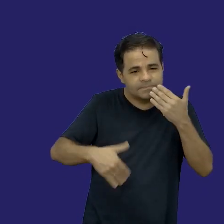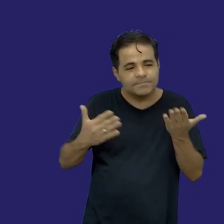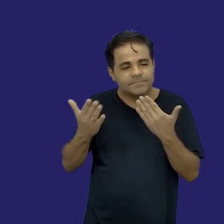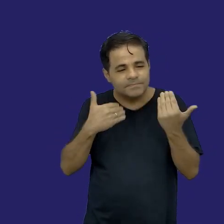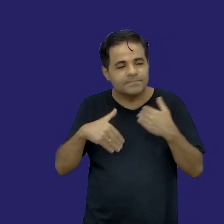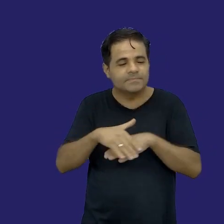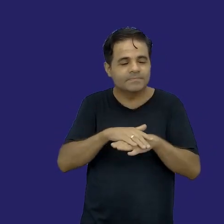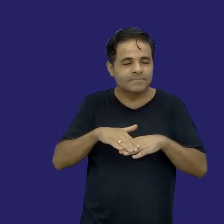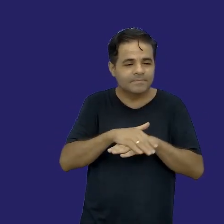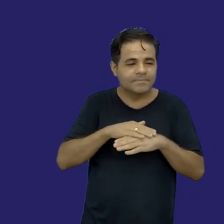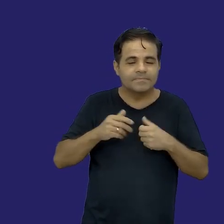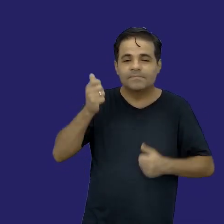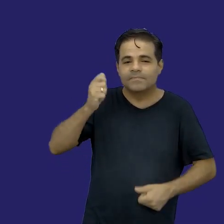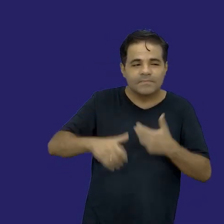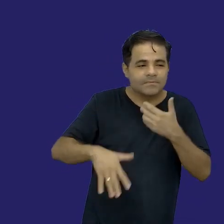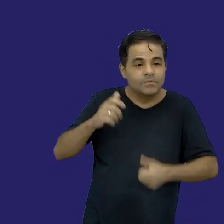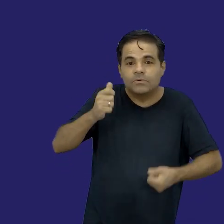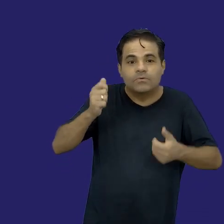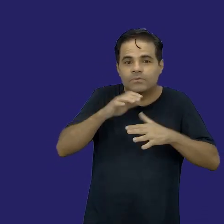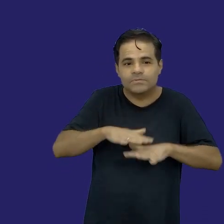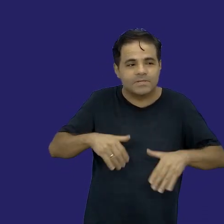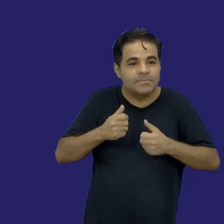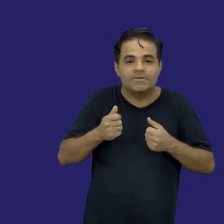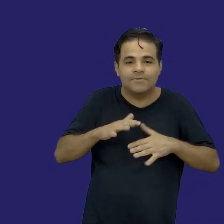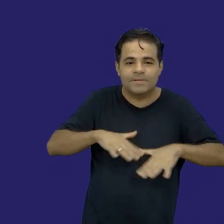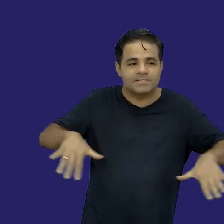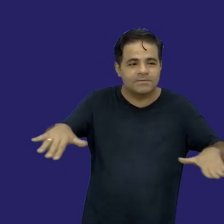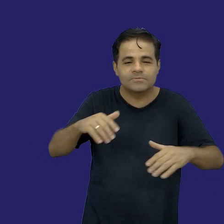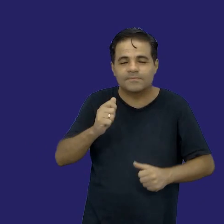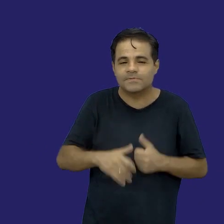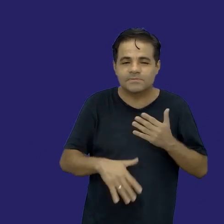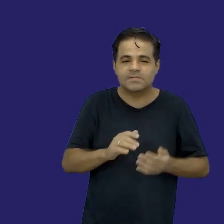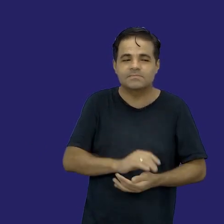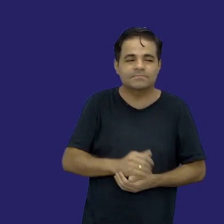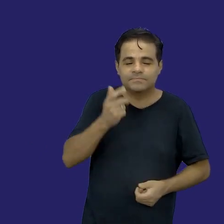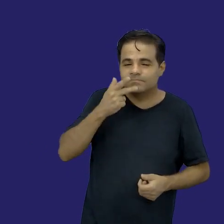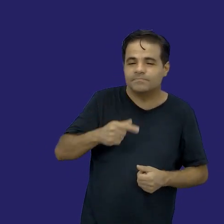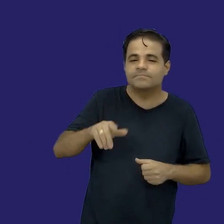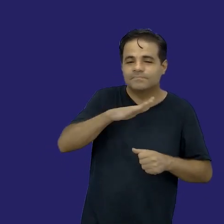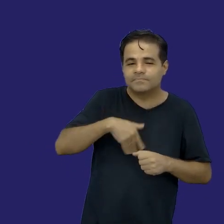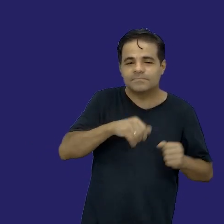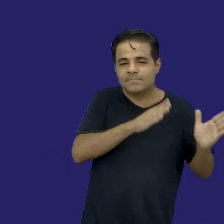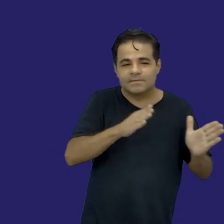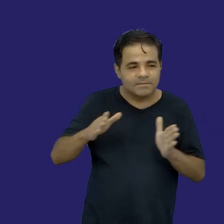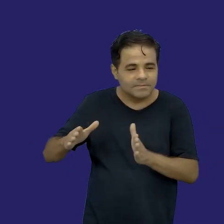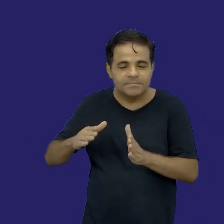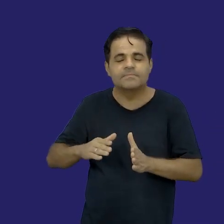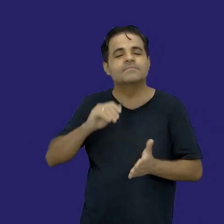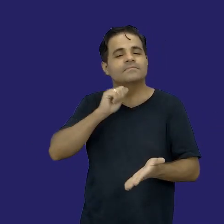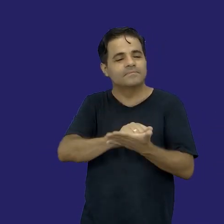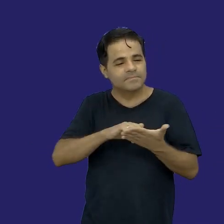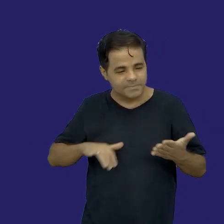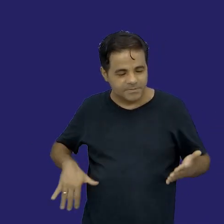segundo momento, como eu disse, nós vamos conhecer um pouquinho da sequência de